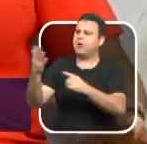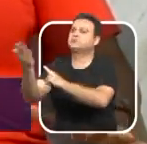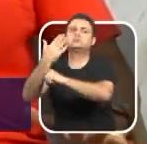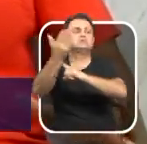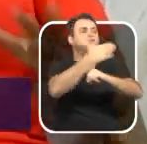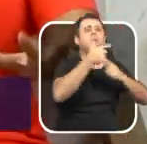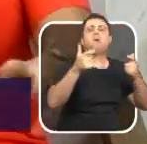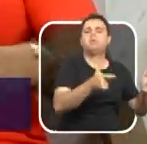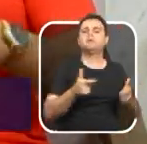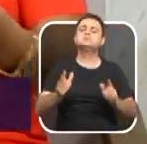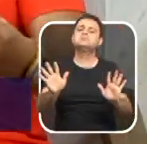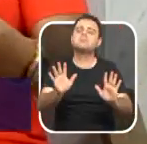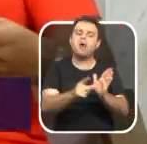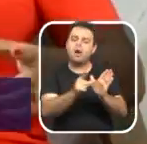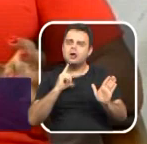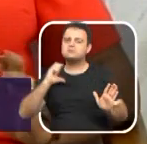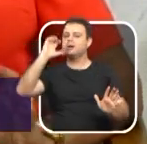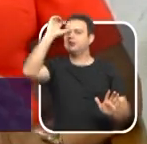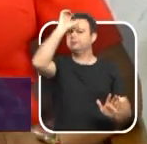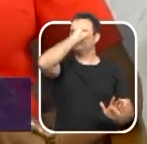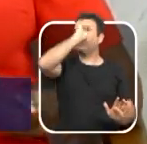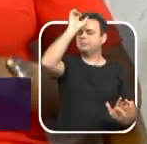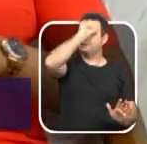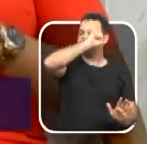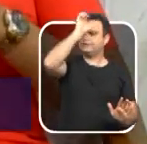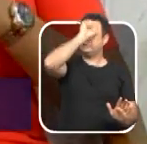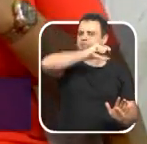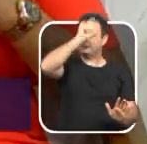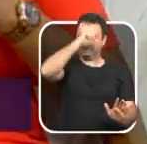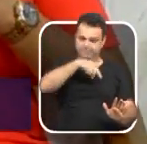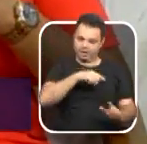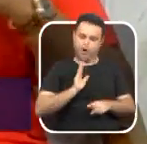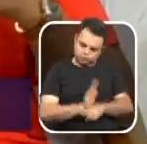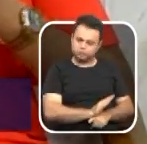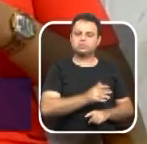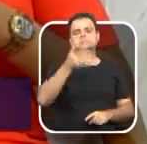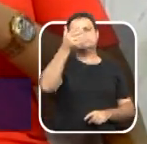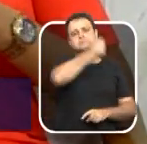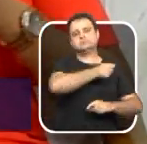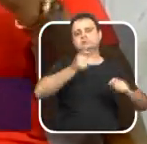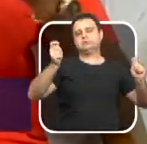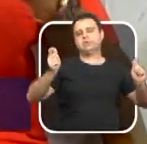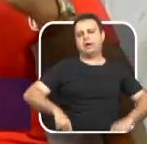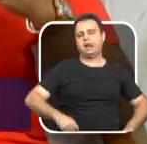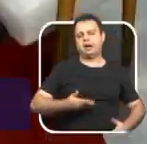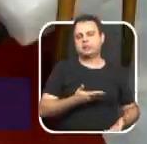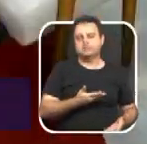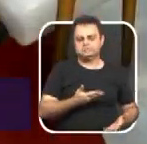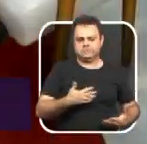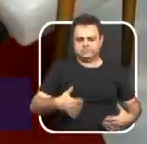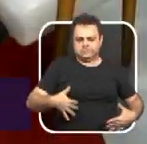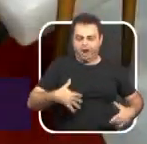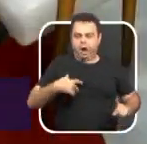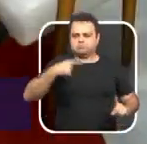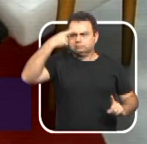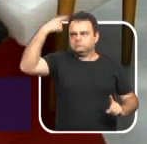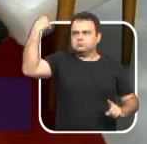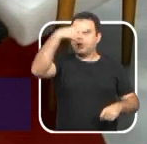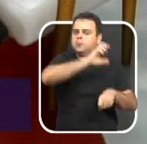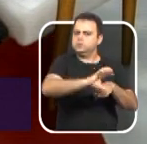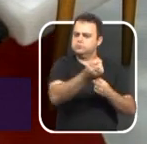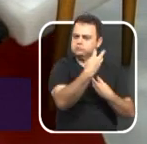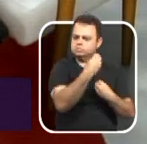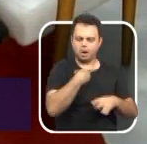o desespero, peraí, é assim que faz e pronto. Então, assim, olha que bacana. Então, nós fizemos a lei, criamos aqui,